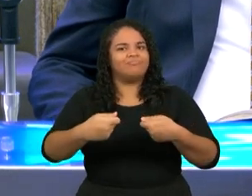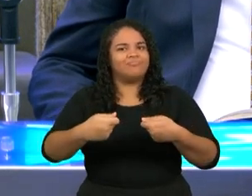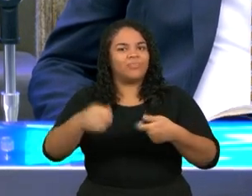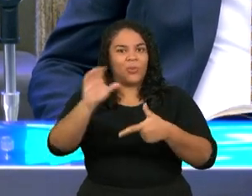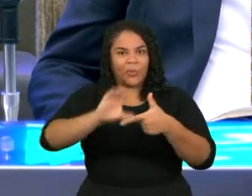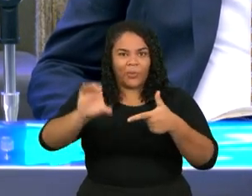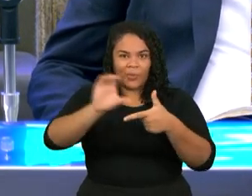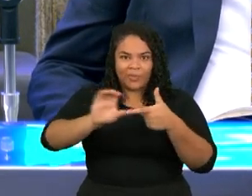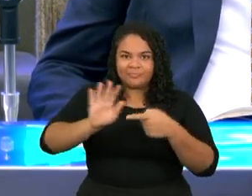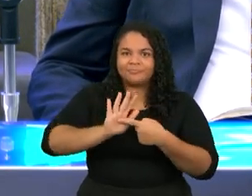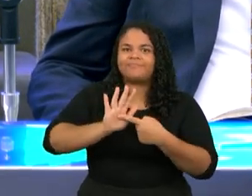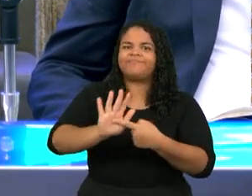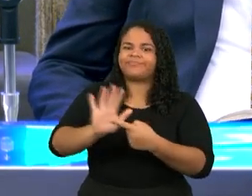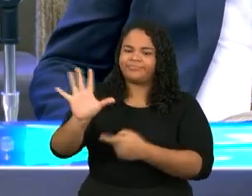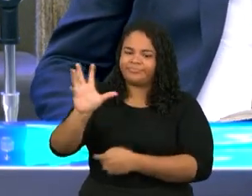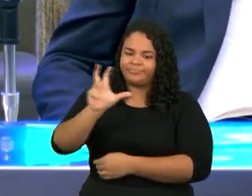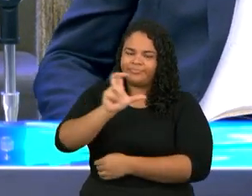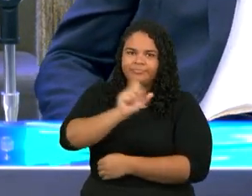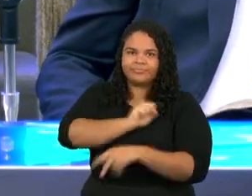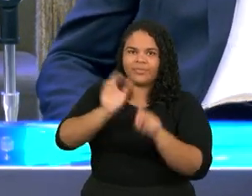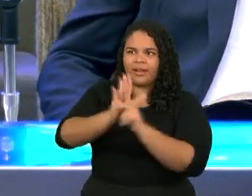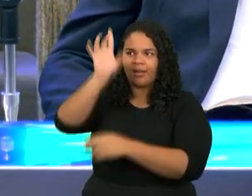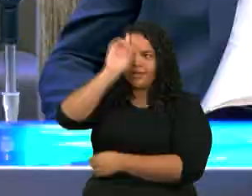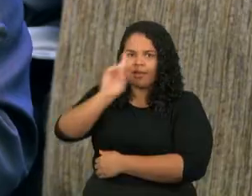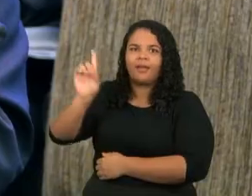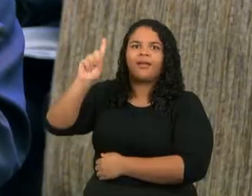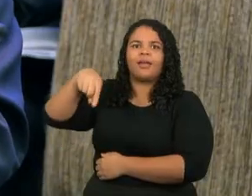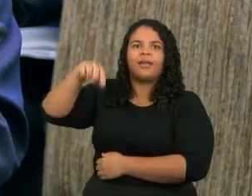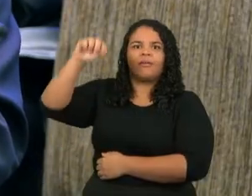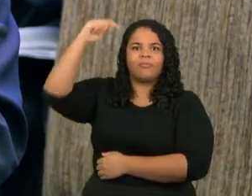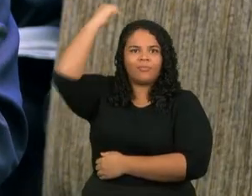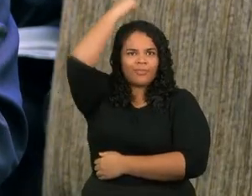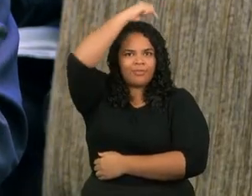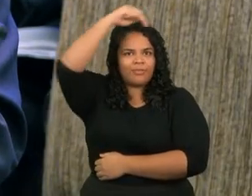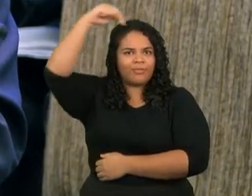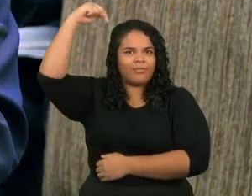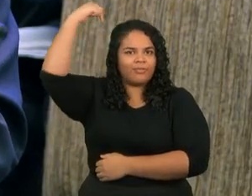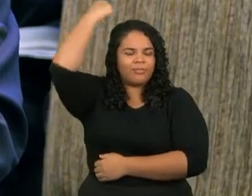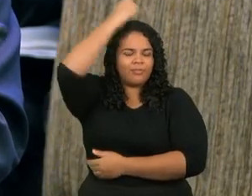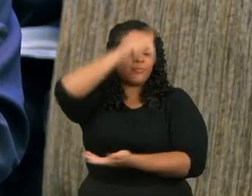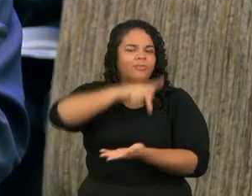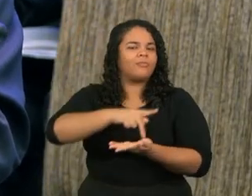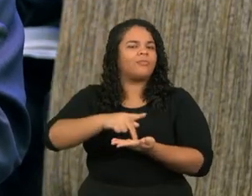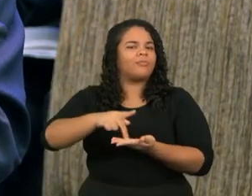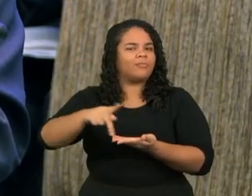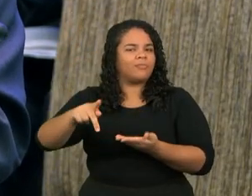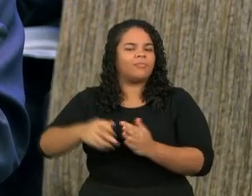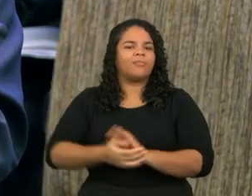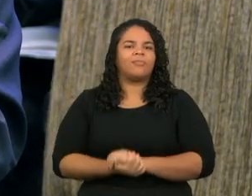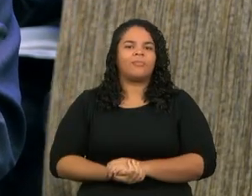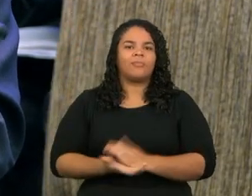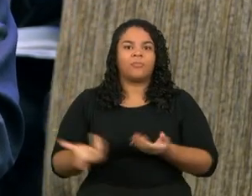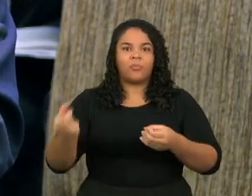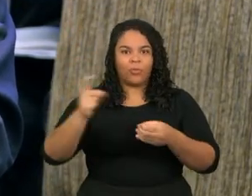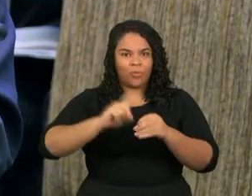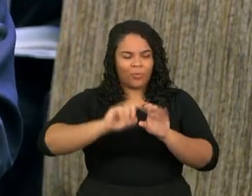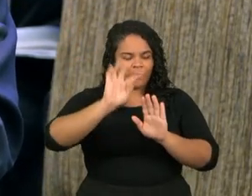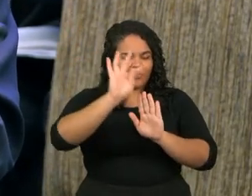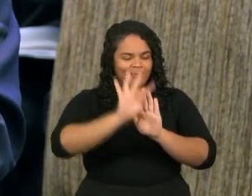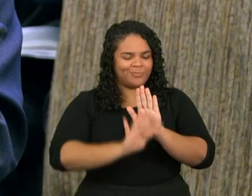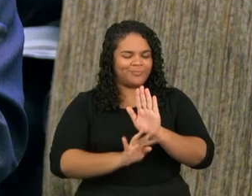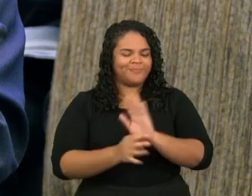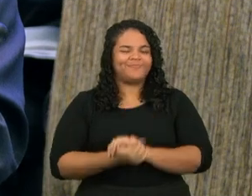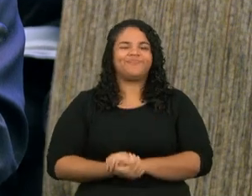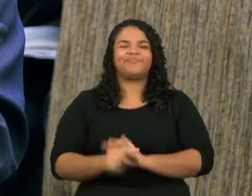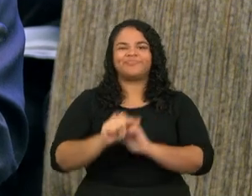Amém irmãos o amor é puro é santo diz aqui e que concorda o